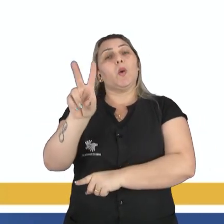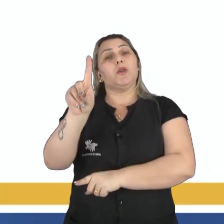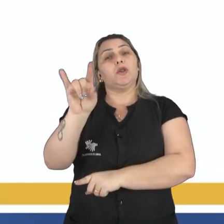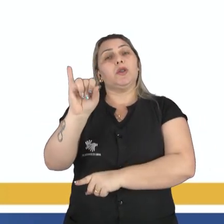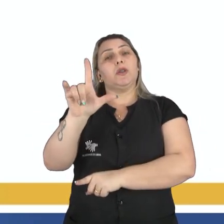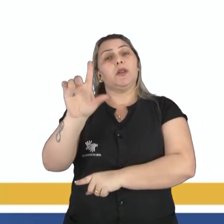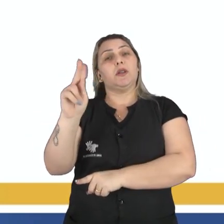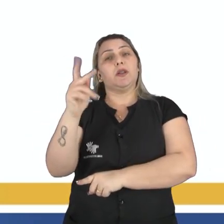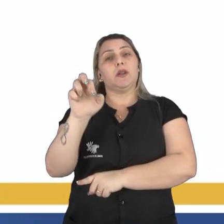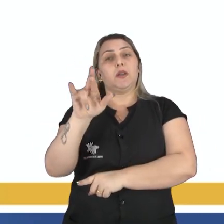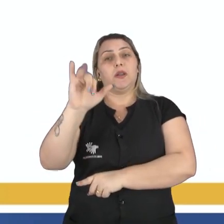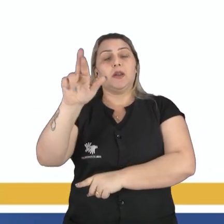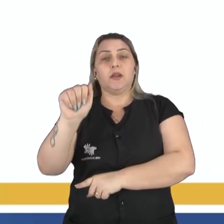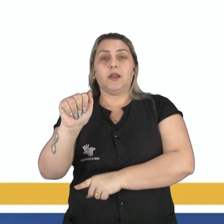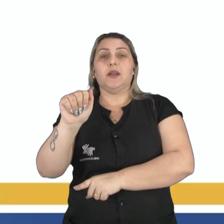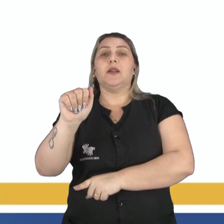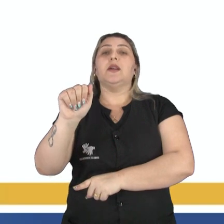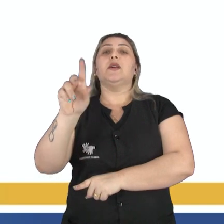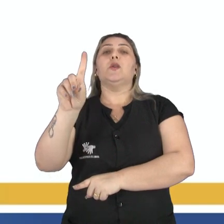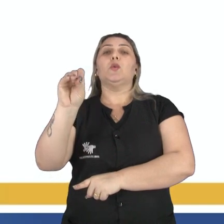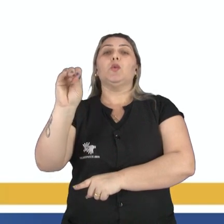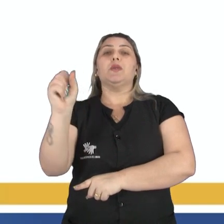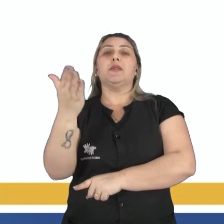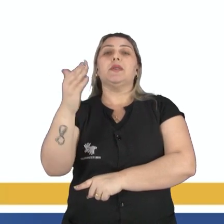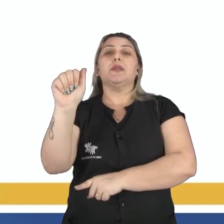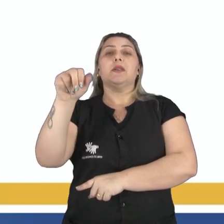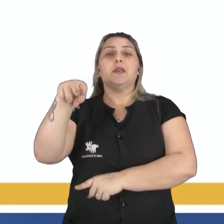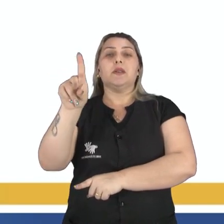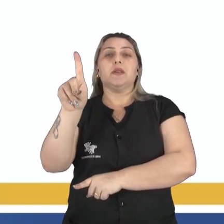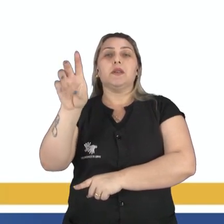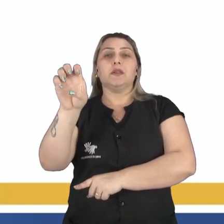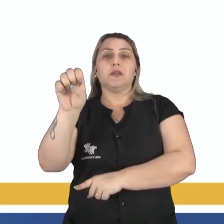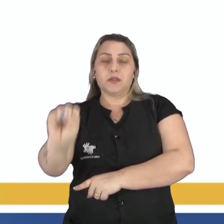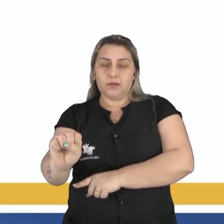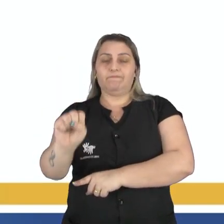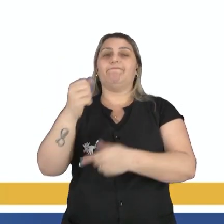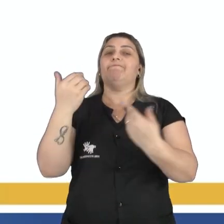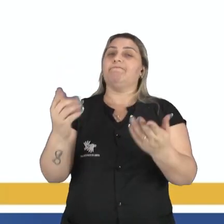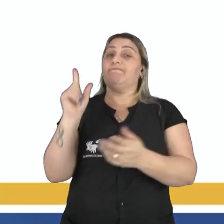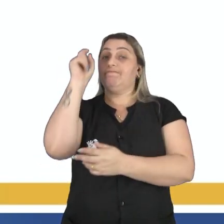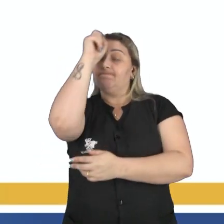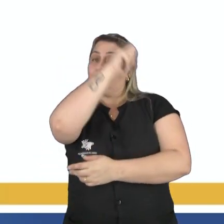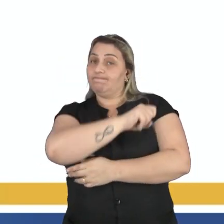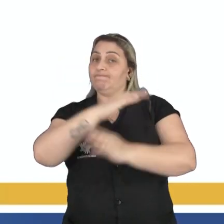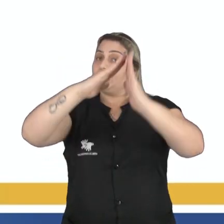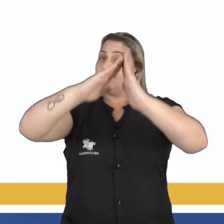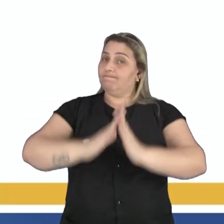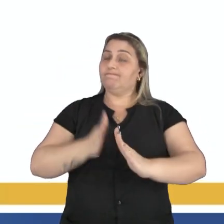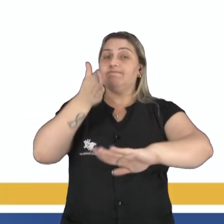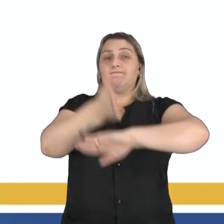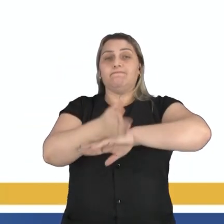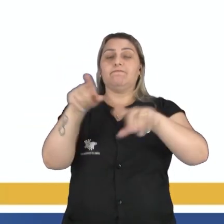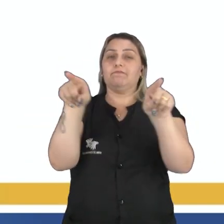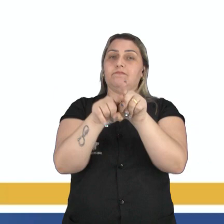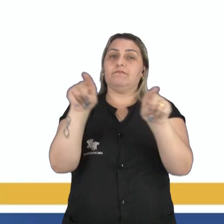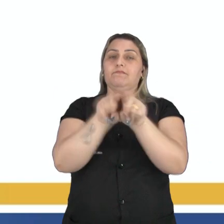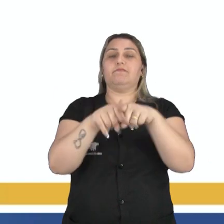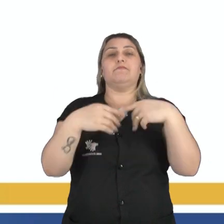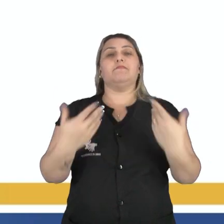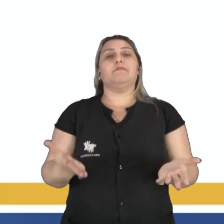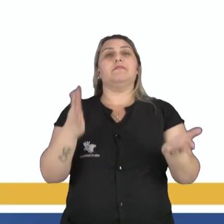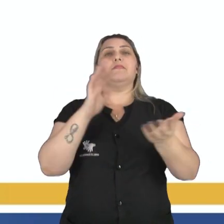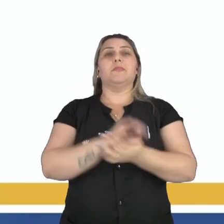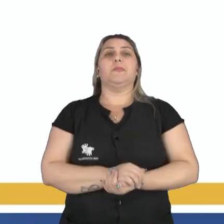Cordilheira dos Andes, que também tem um alto grau de complexidade para o ser humano estar morando nessas regiões,